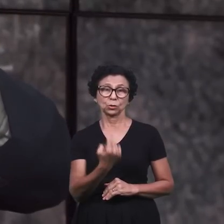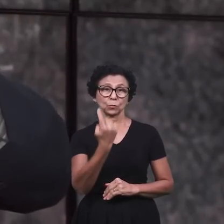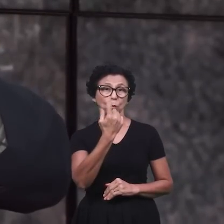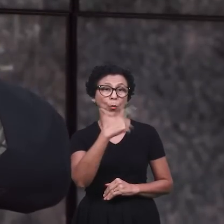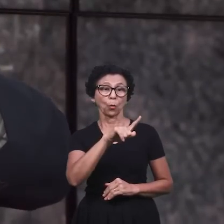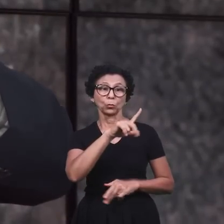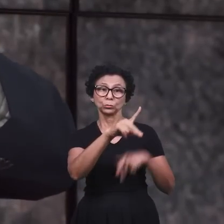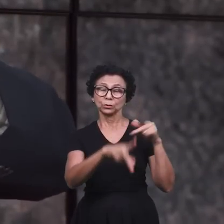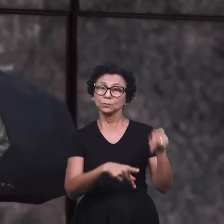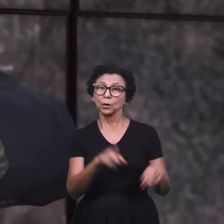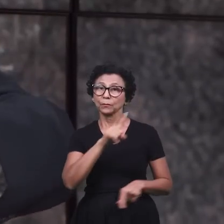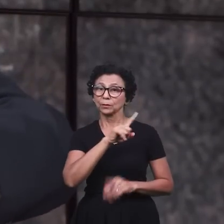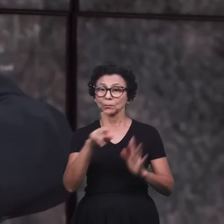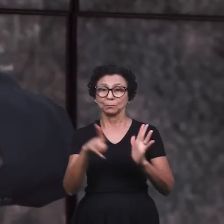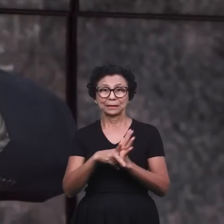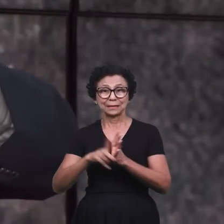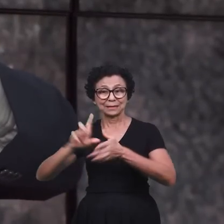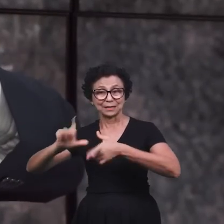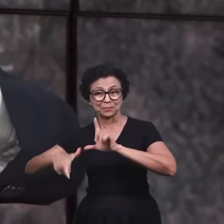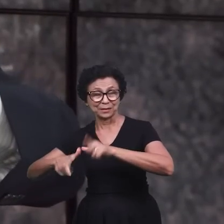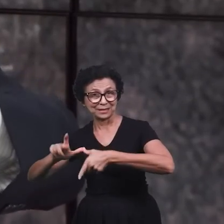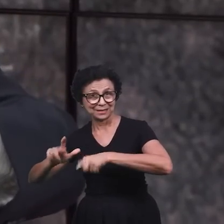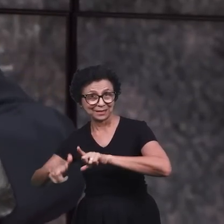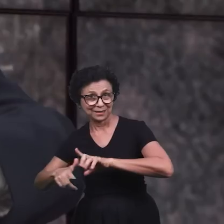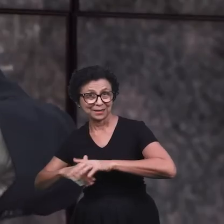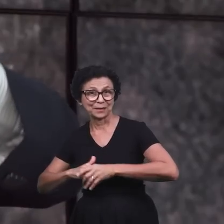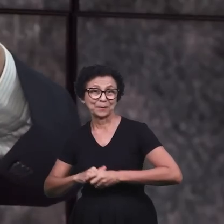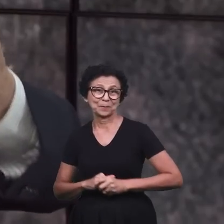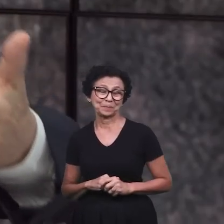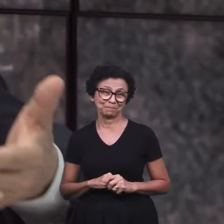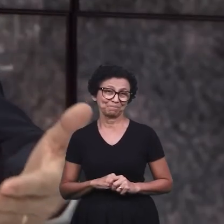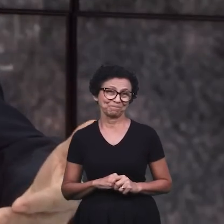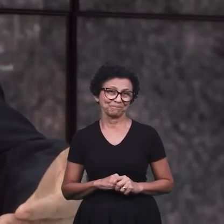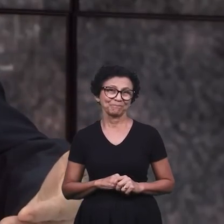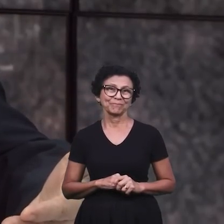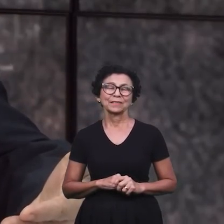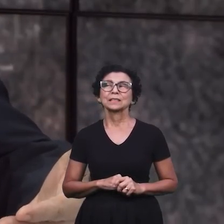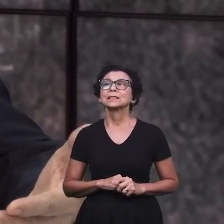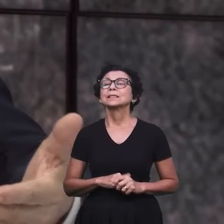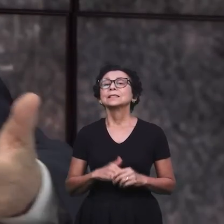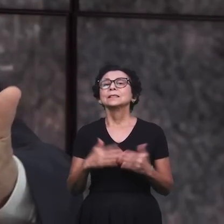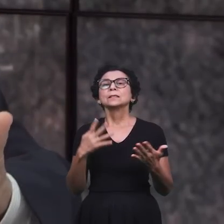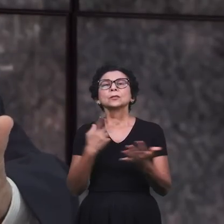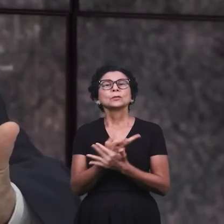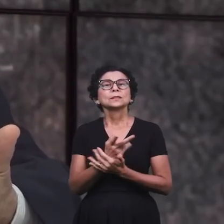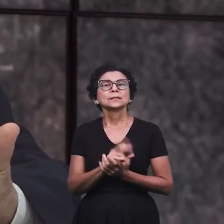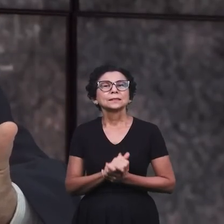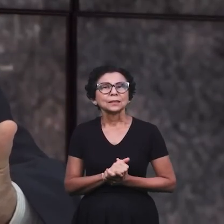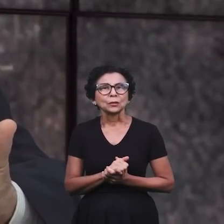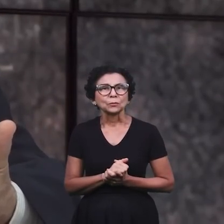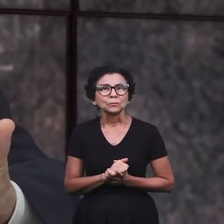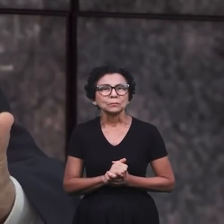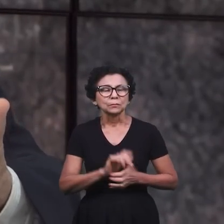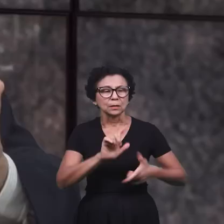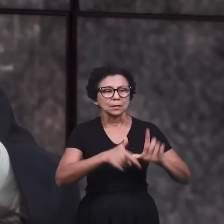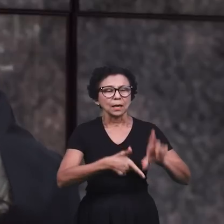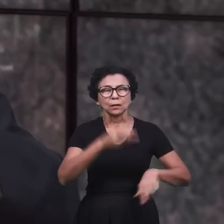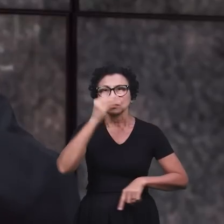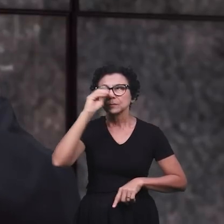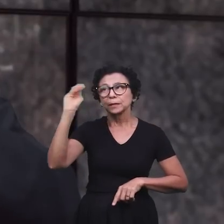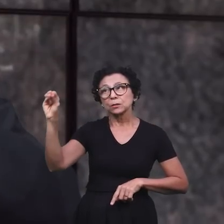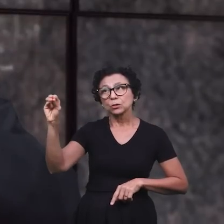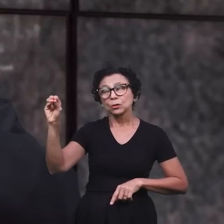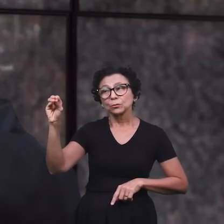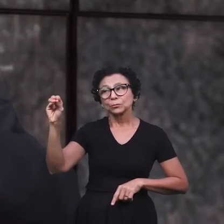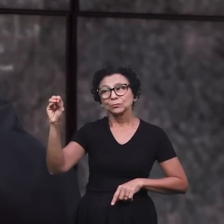O Senhor teve misericórdia de nós, na desobediência de Israel. Mas como